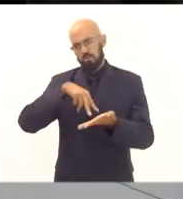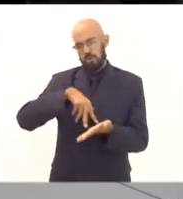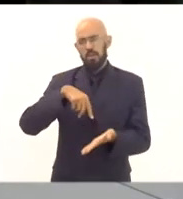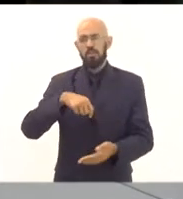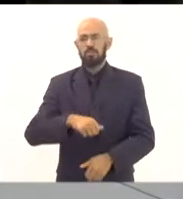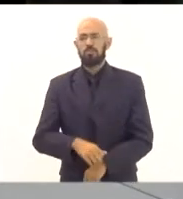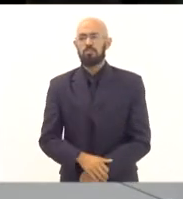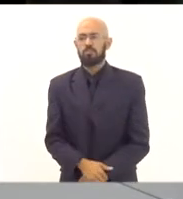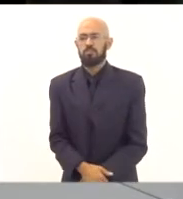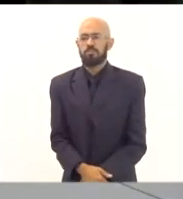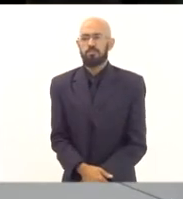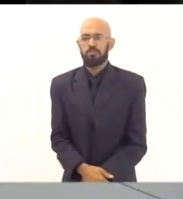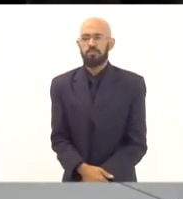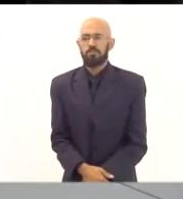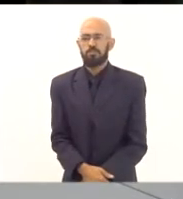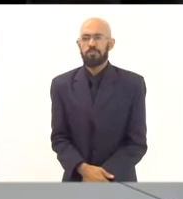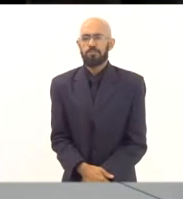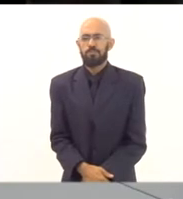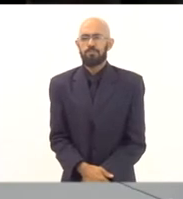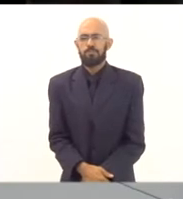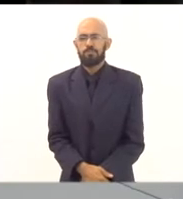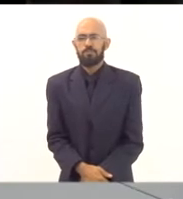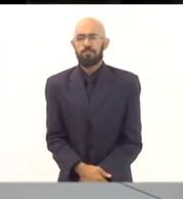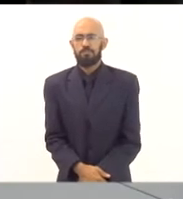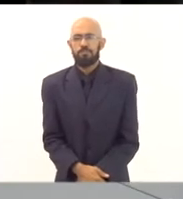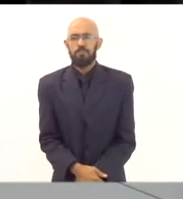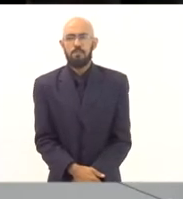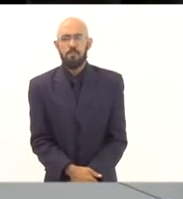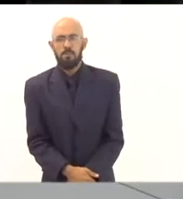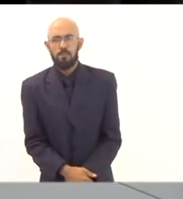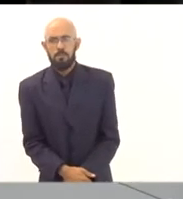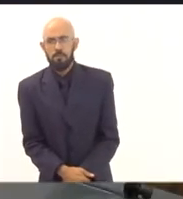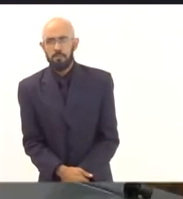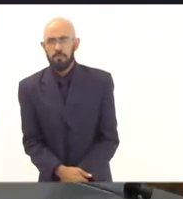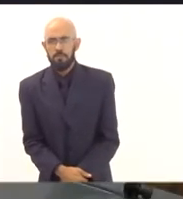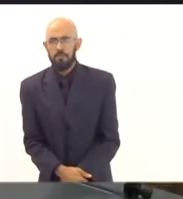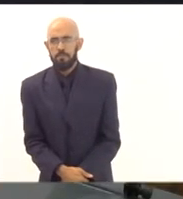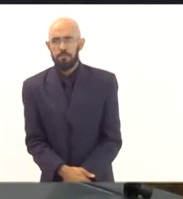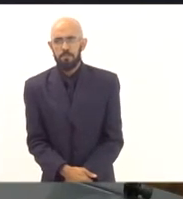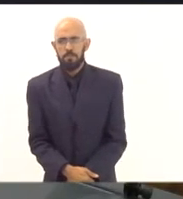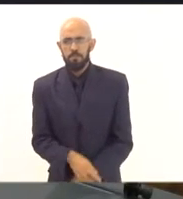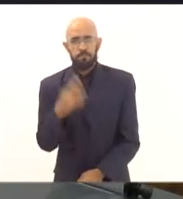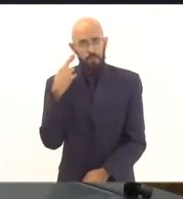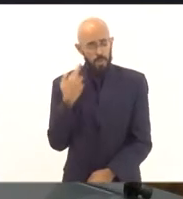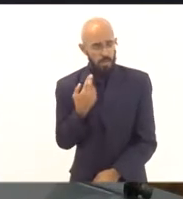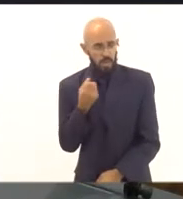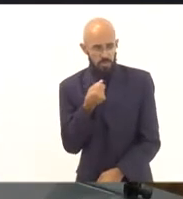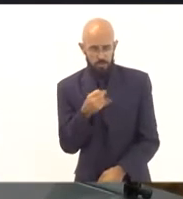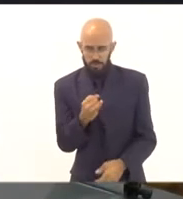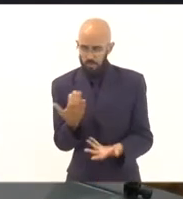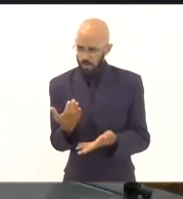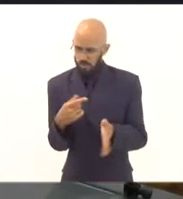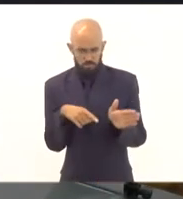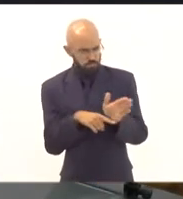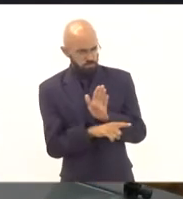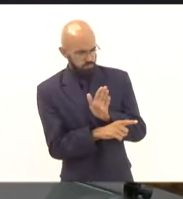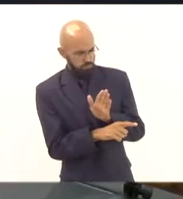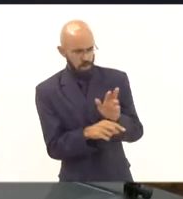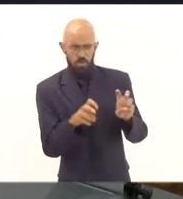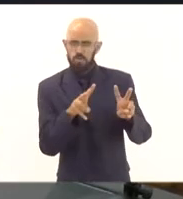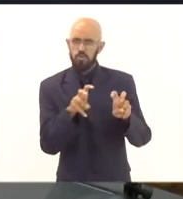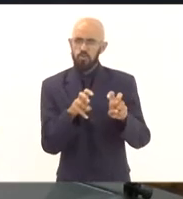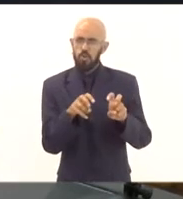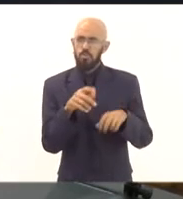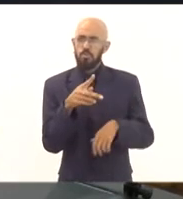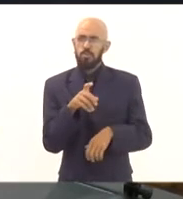problema e deixa eu só tô vantagem Renata se quiser fazer uma pergunta alguma coisa em relação